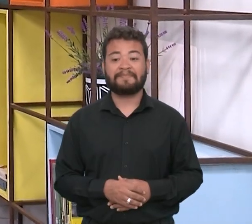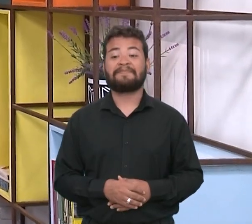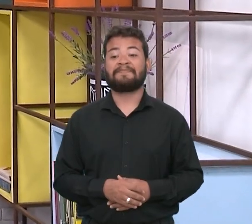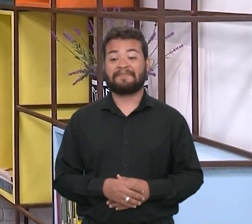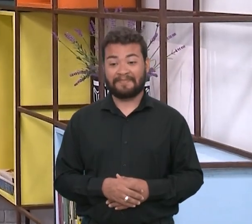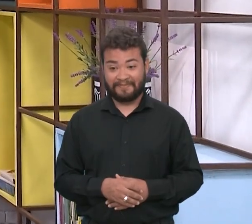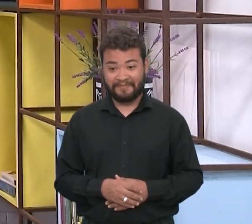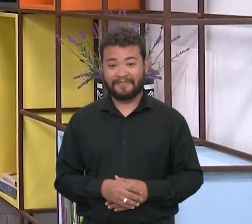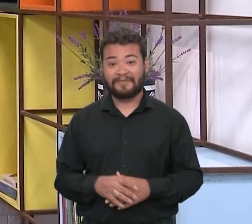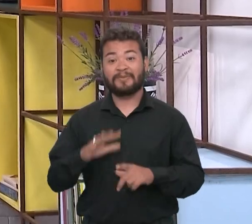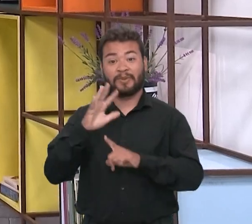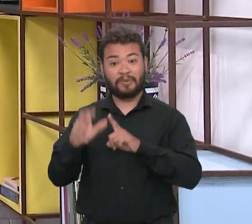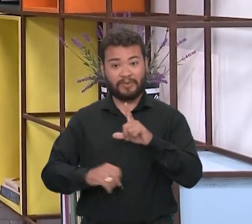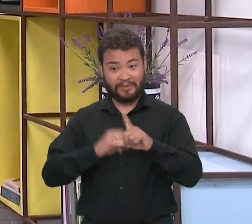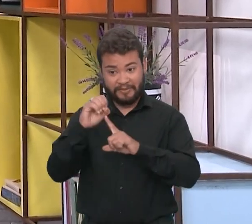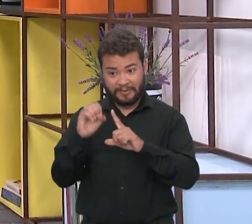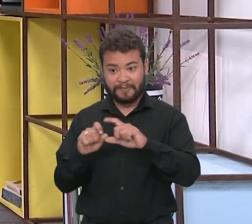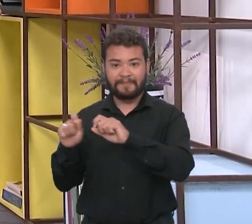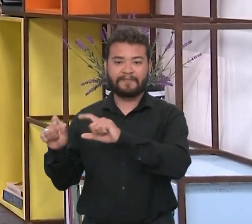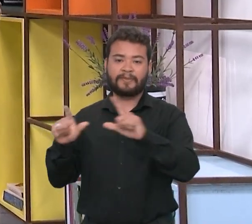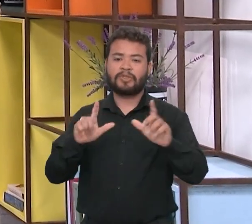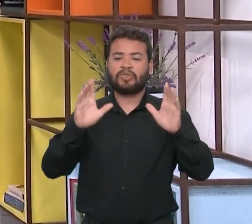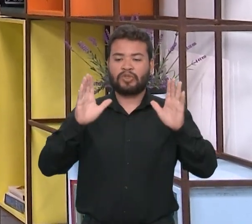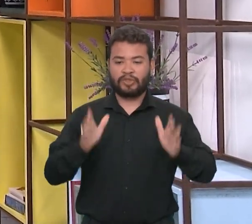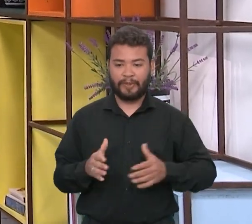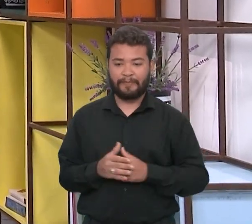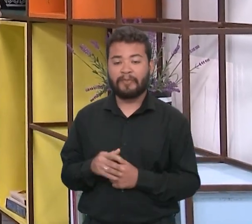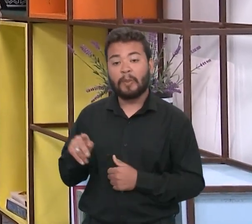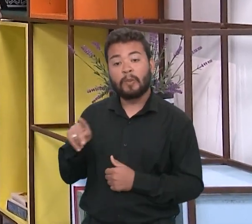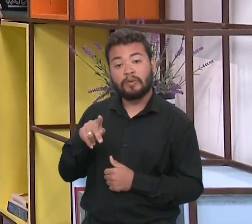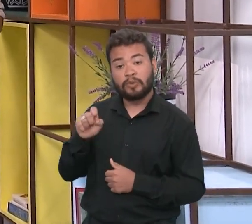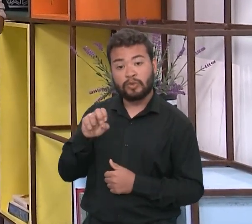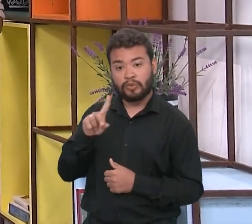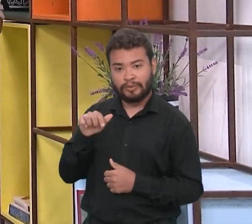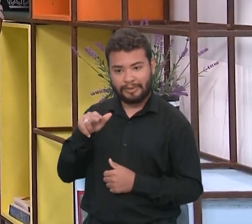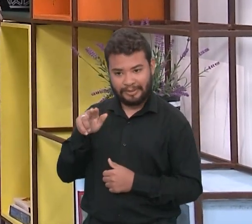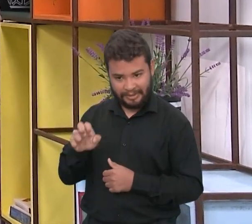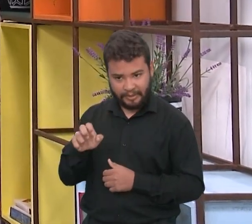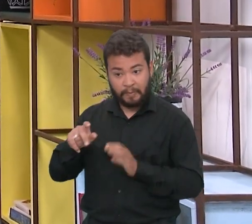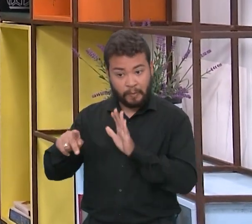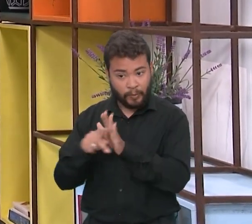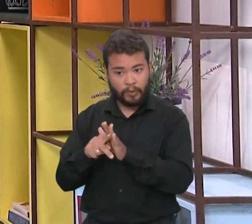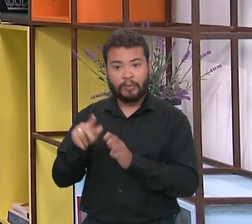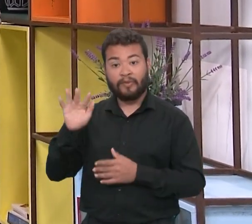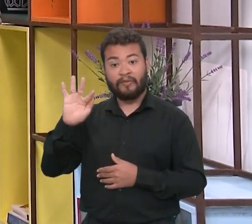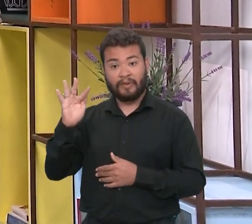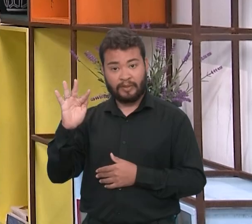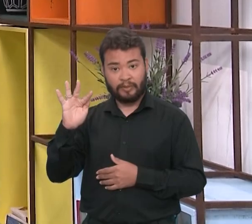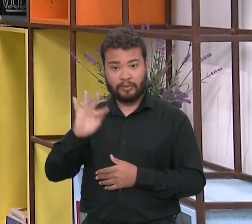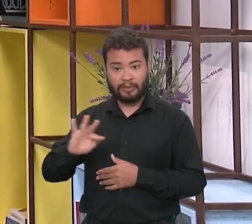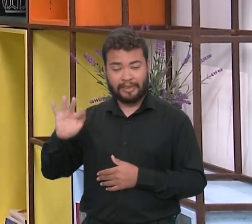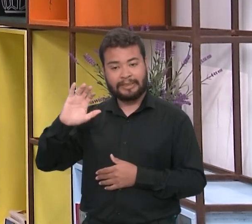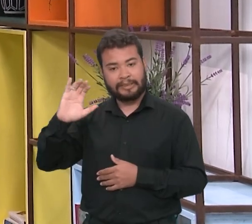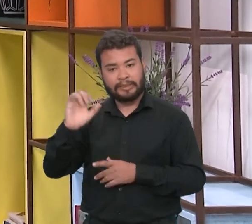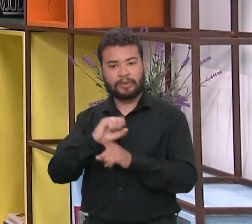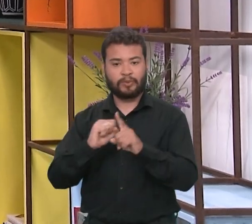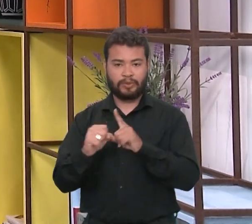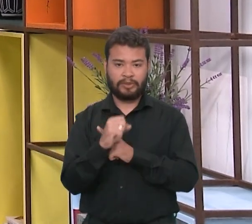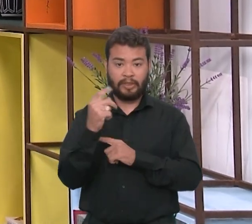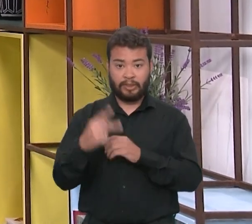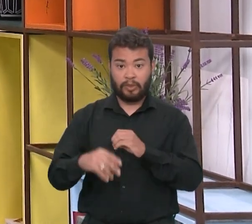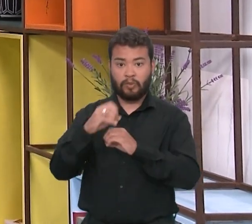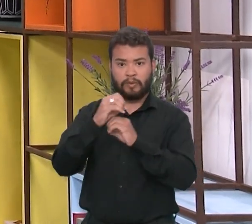Muito bem, já estamos de volta com o Mundo UFG e olha só, a professora Suzane de Alencar, da Faculdade de Ciências Sociais aqui da UFG,